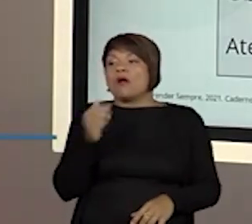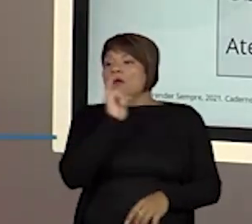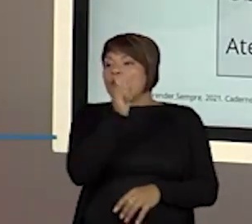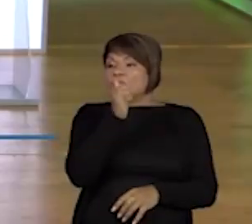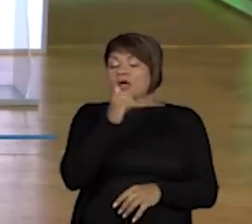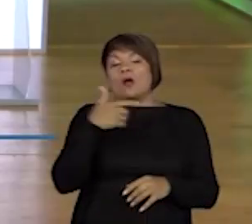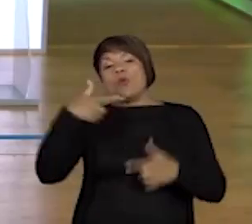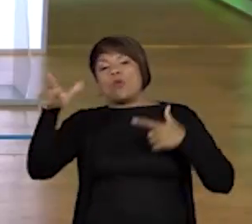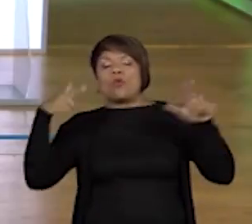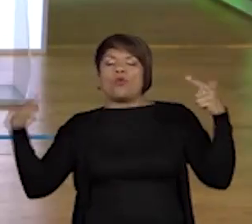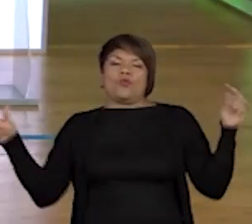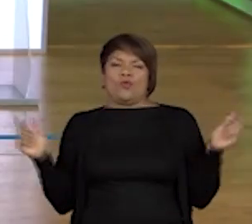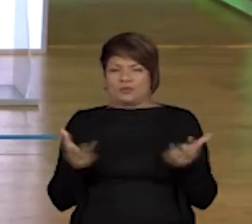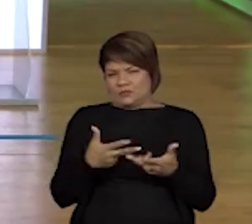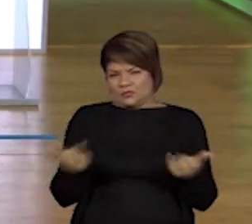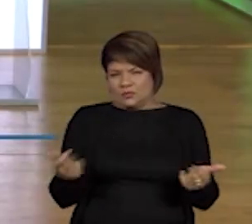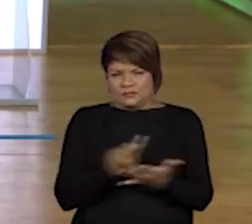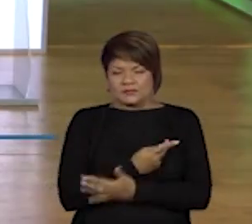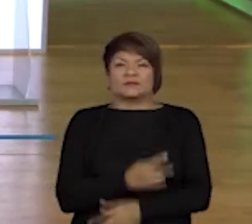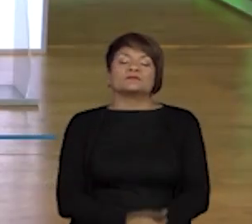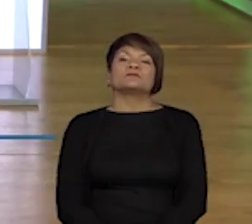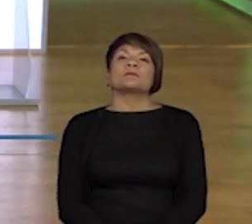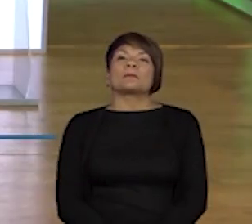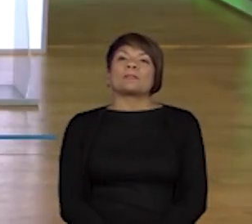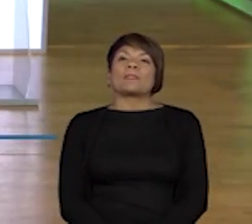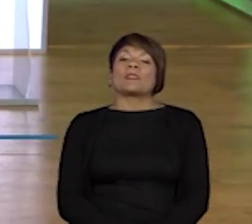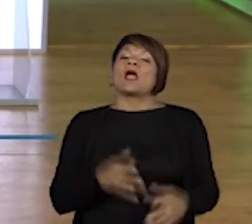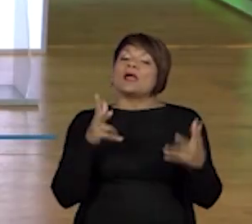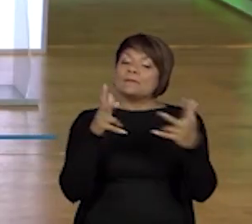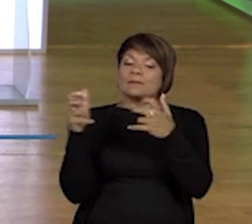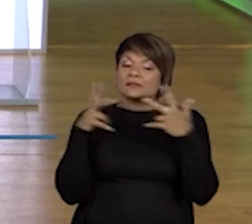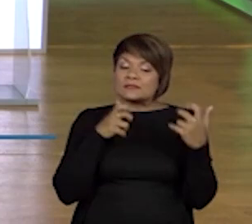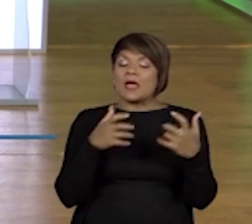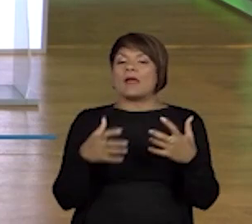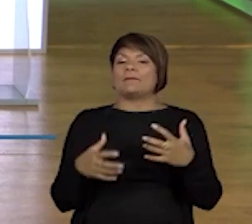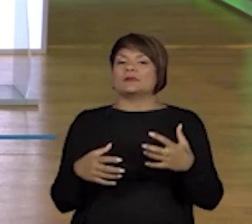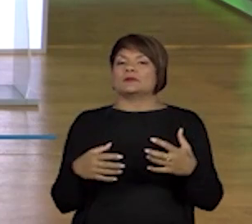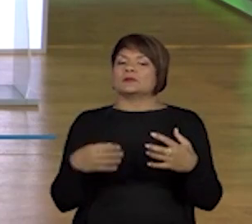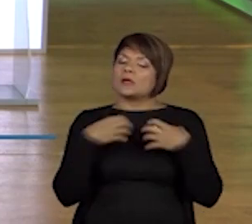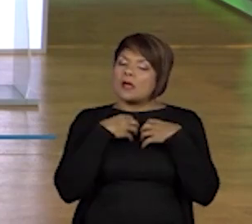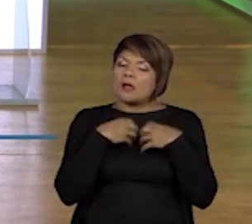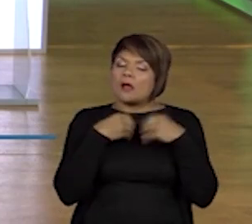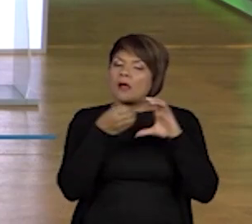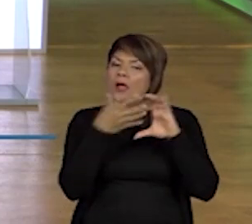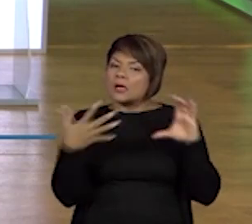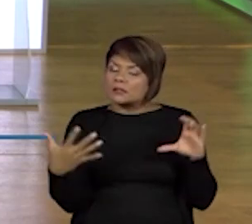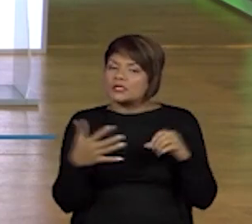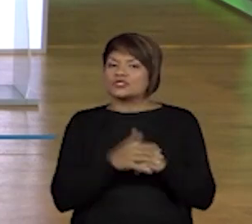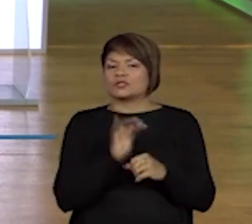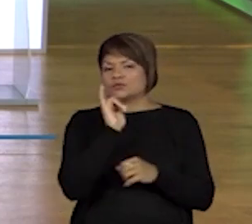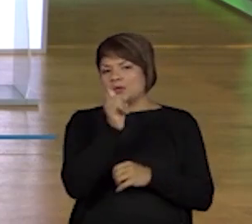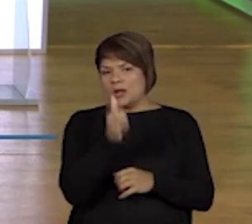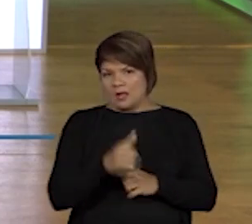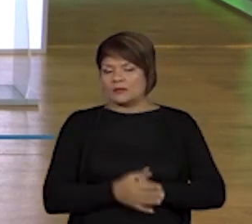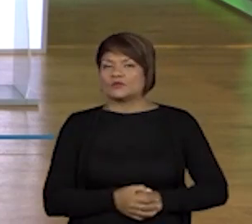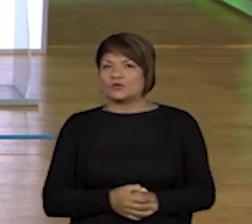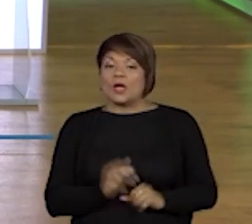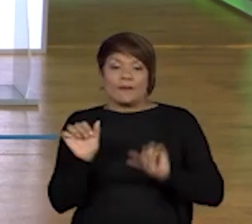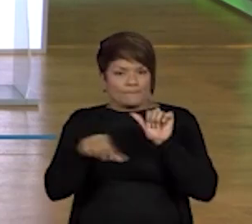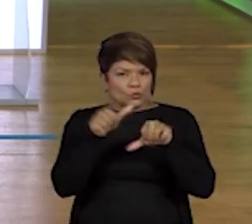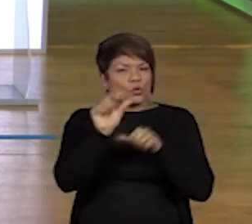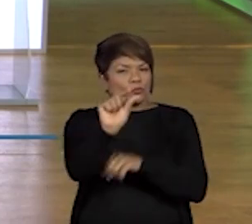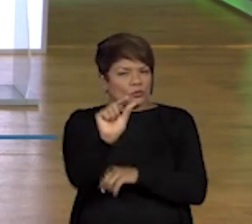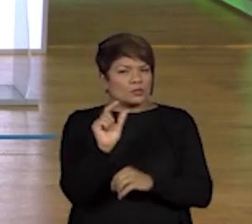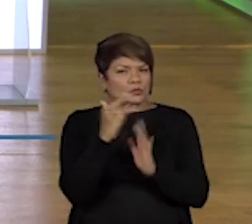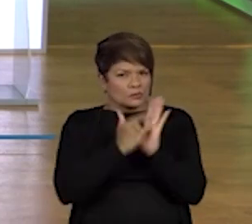fatos, né, professora? E a gente começa a perceber algumas características já do relato bem no texto, já mudou um pouquinho. A gente falava de